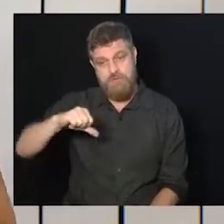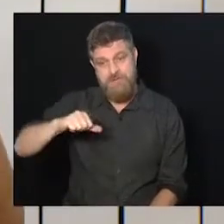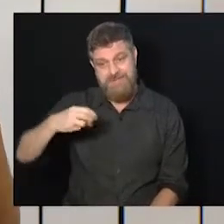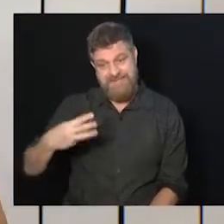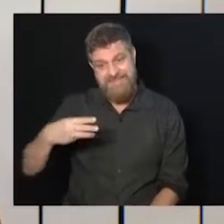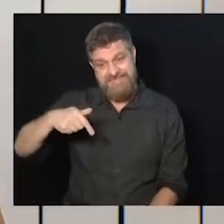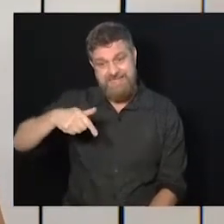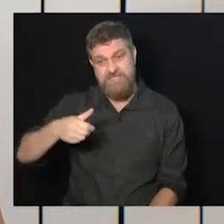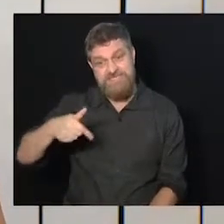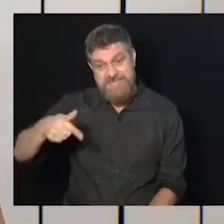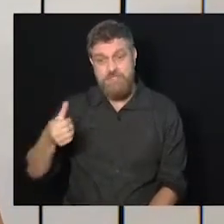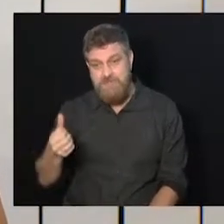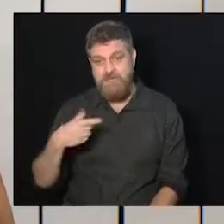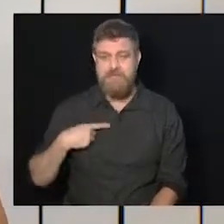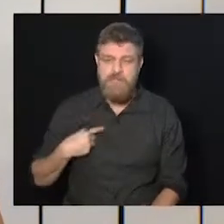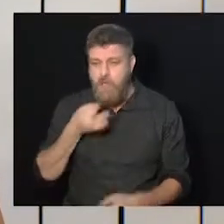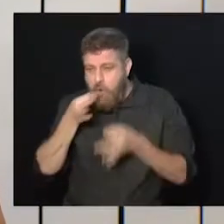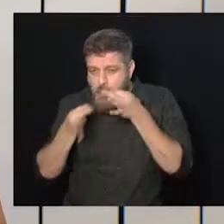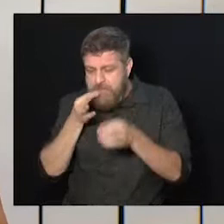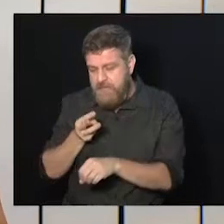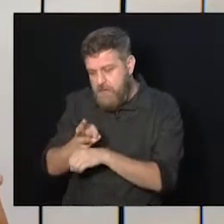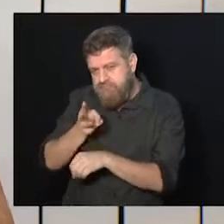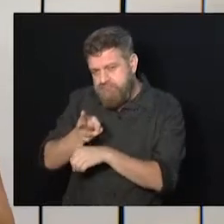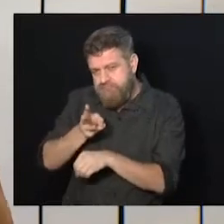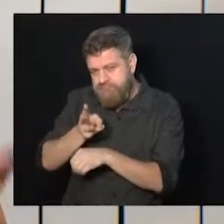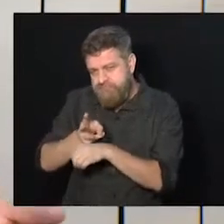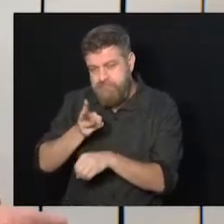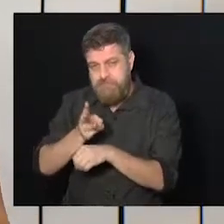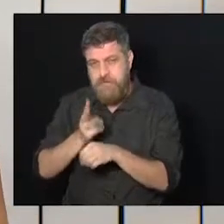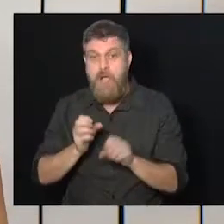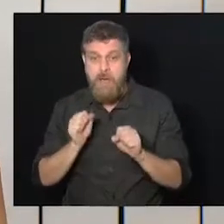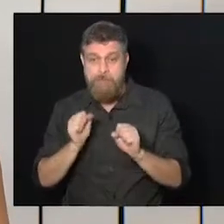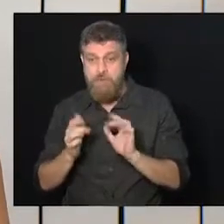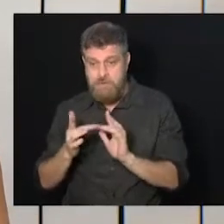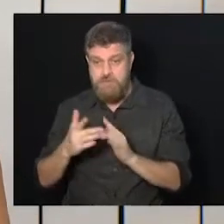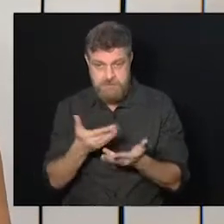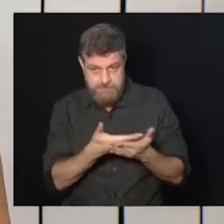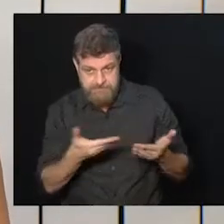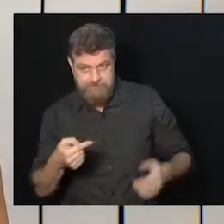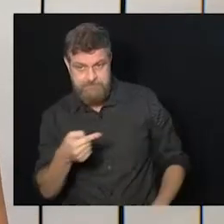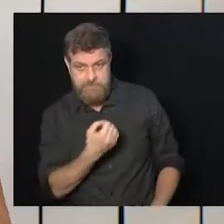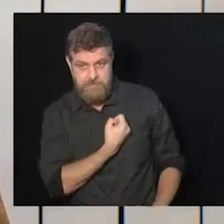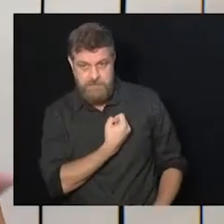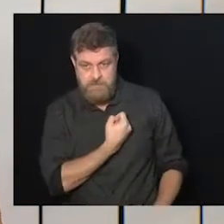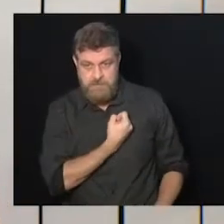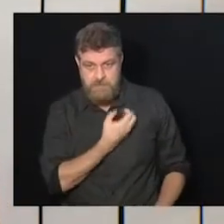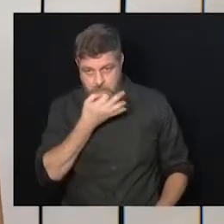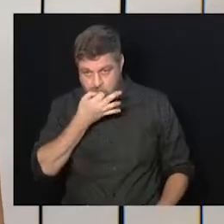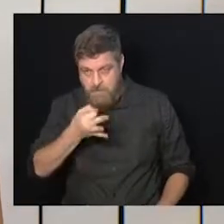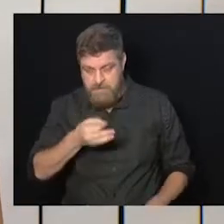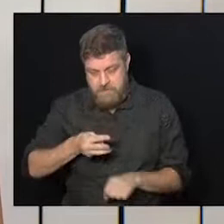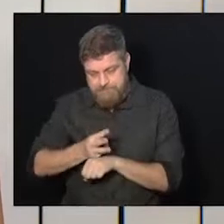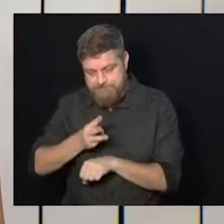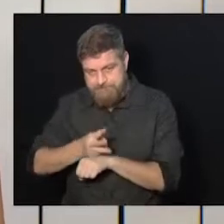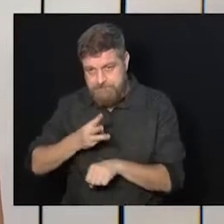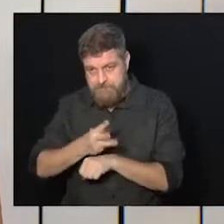978293776. Lá você manda a sua sugestão, manda a sua opinião e participa conosco aqui mandando as suas sugestões